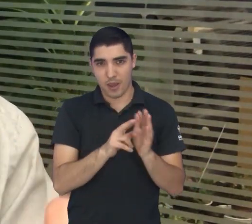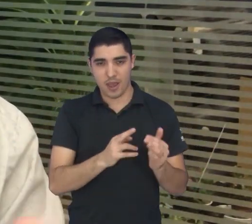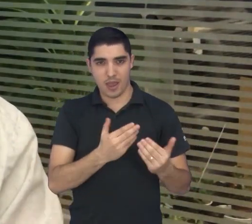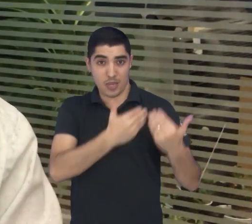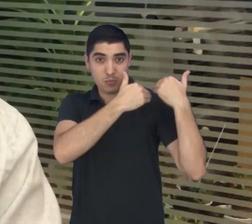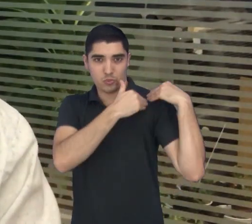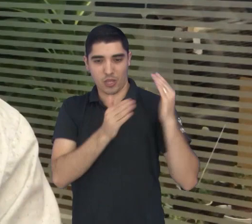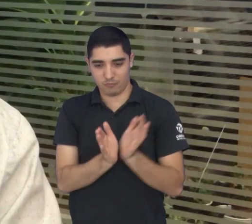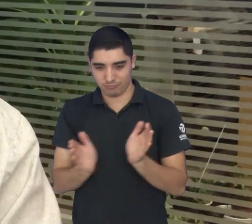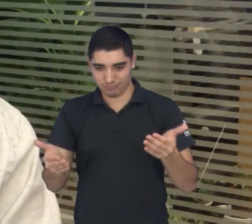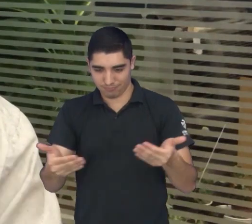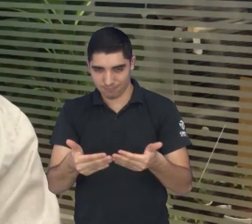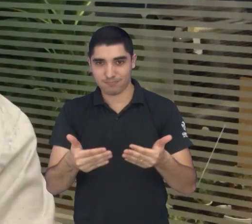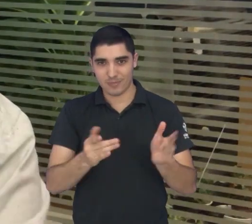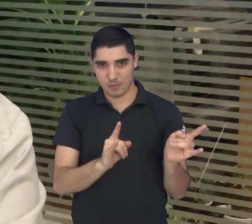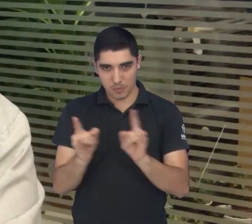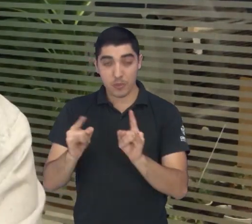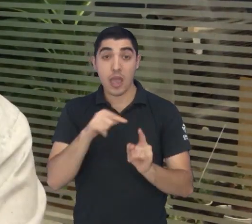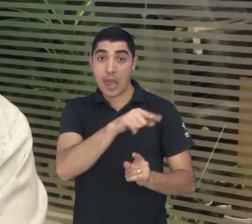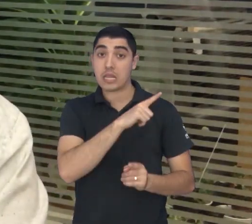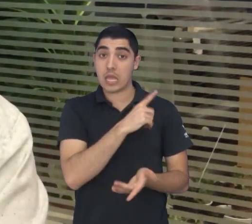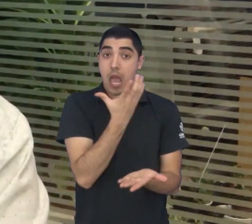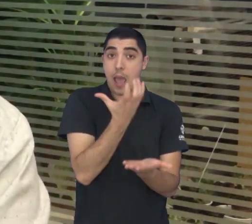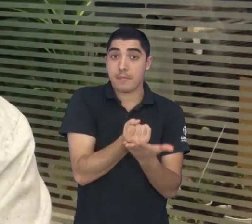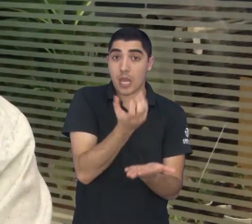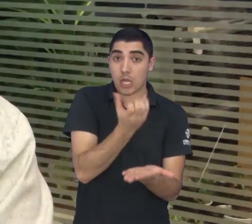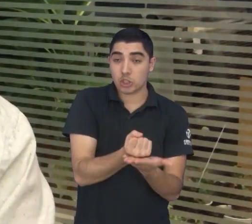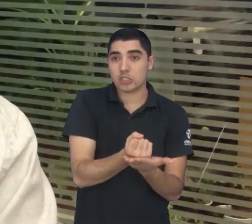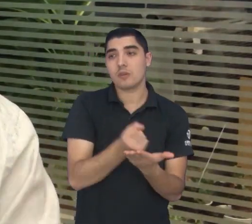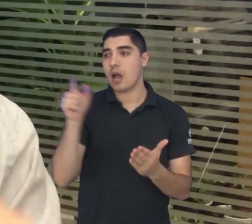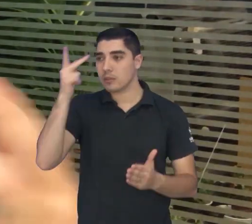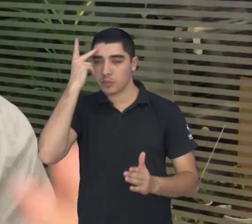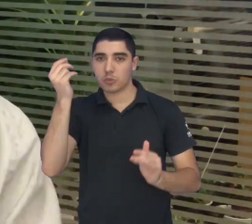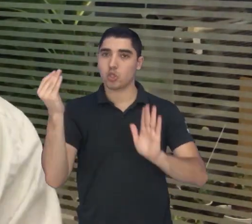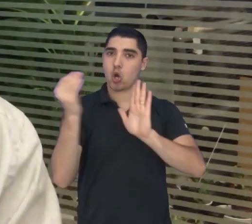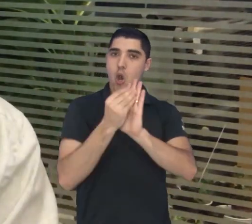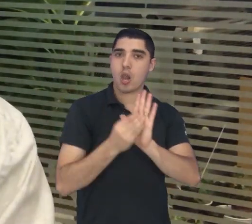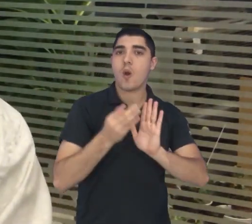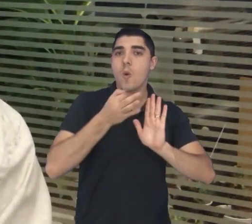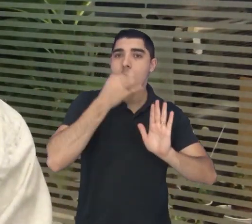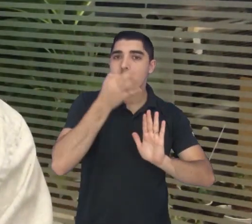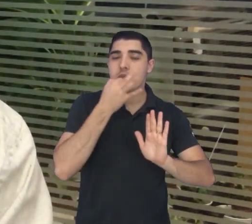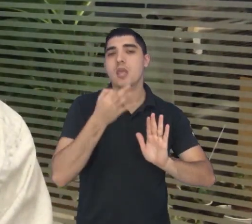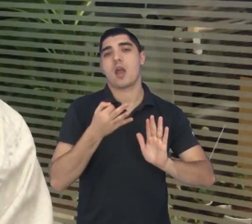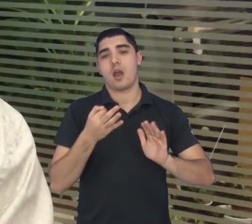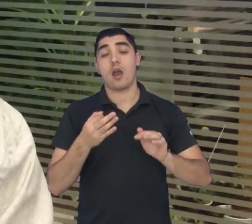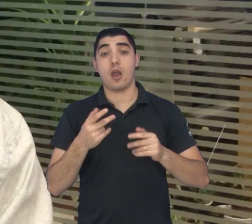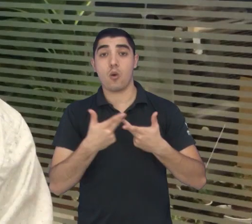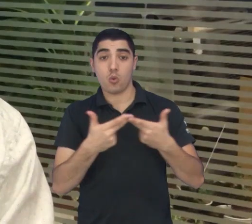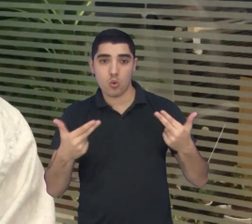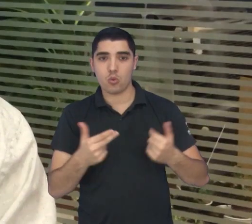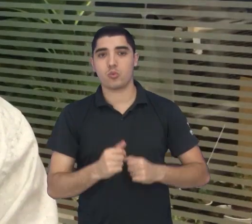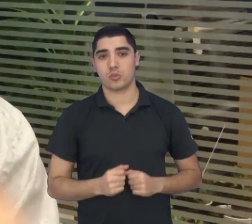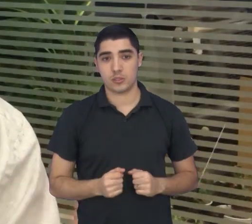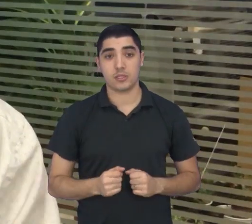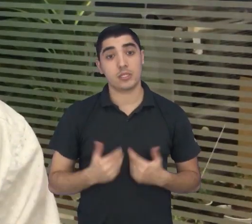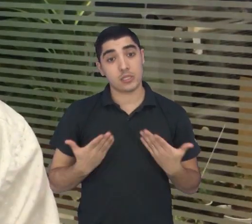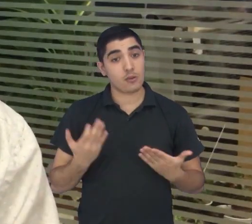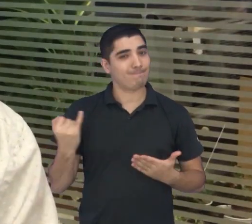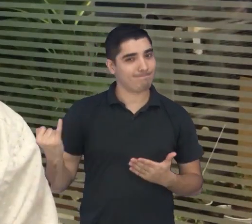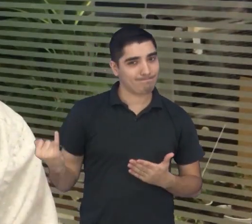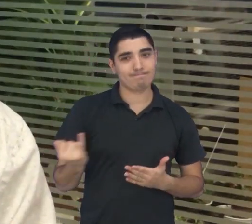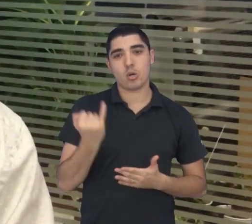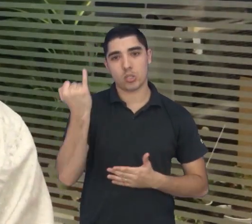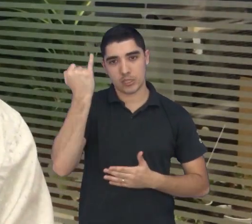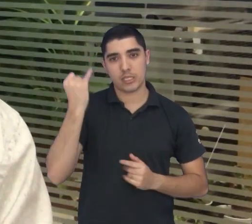se discutir orçamento, esse orçamento já tenha sido apreciado e visto já pelos demais moradores. Então, isso é muito